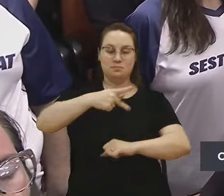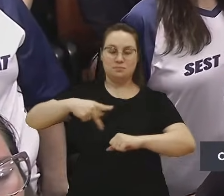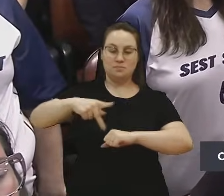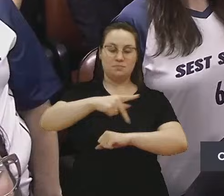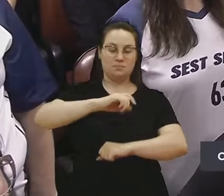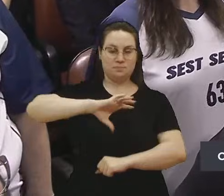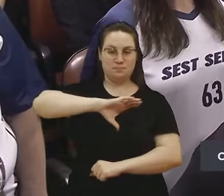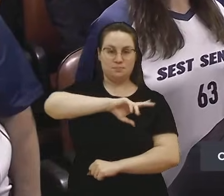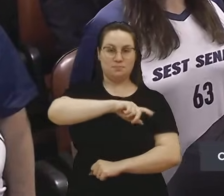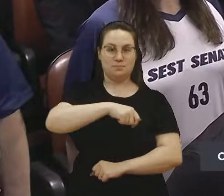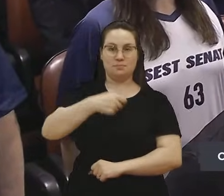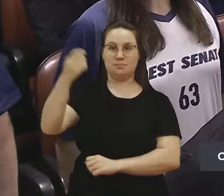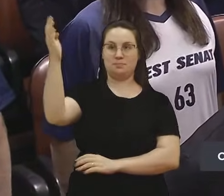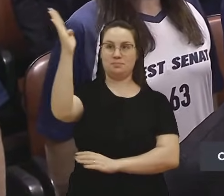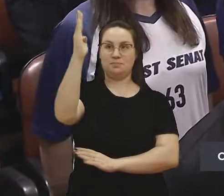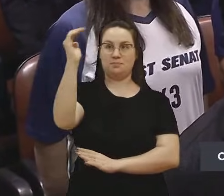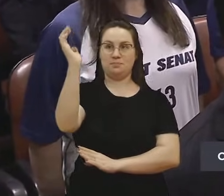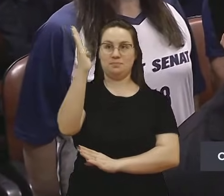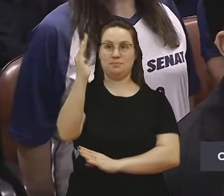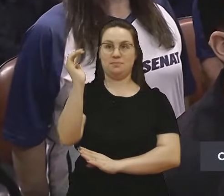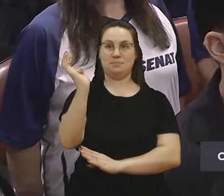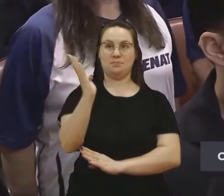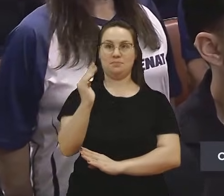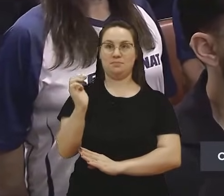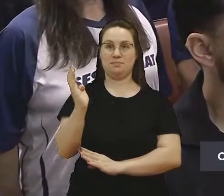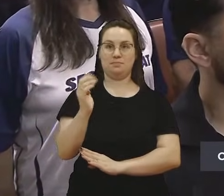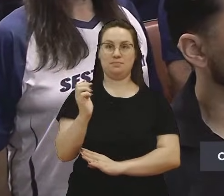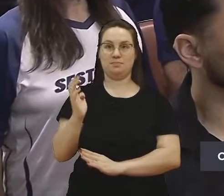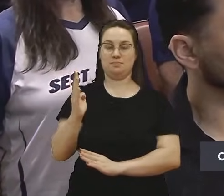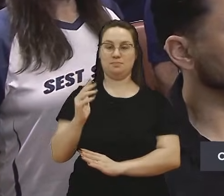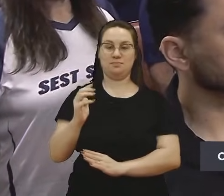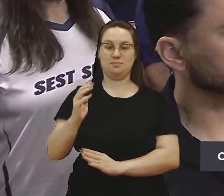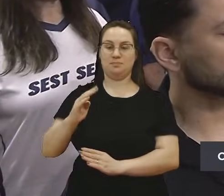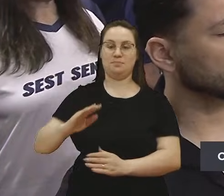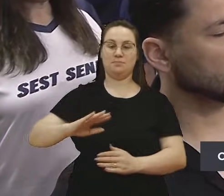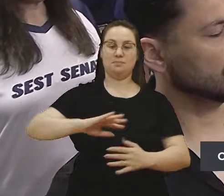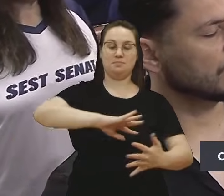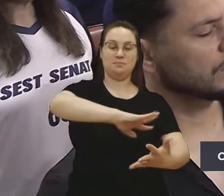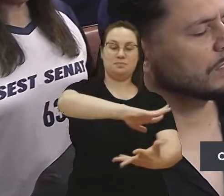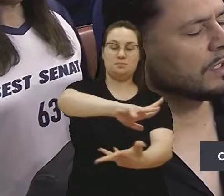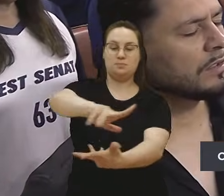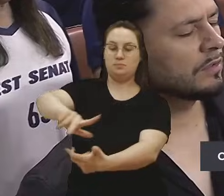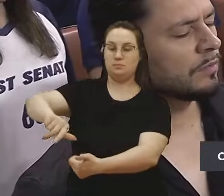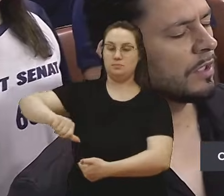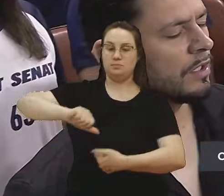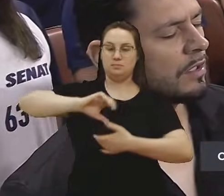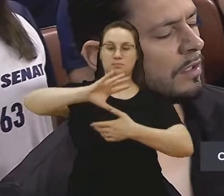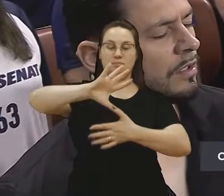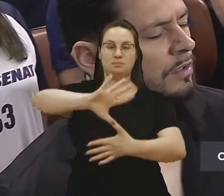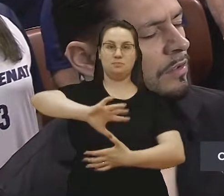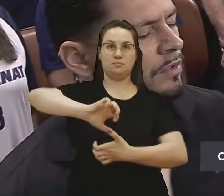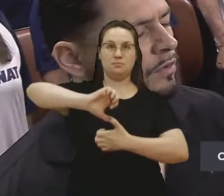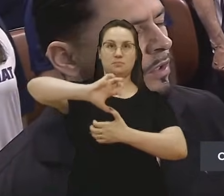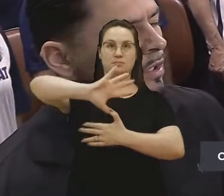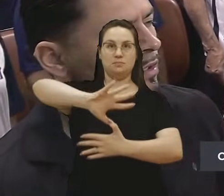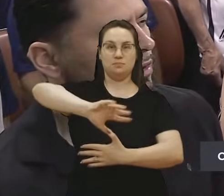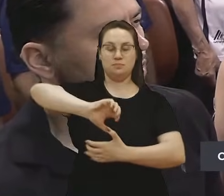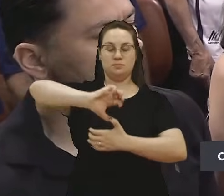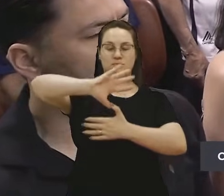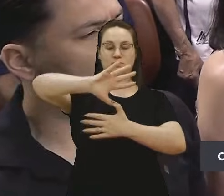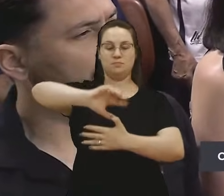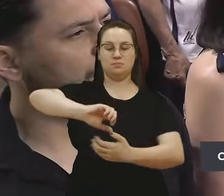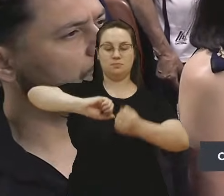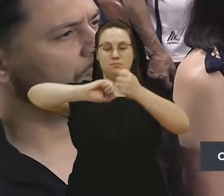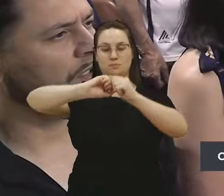gentil, pátria amada Brasil. Deitado eternamente em berço esplêndido,